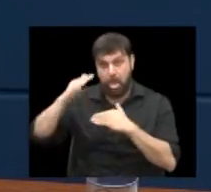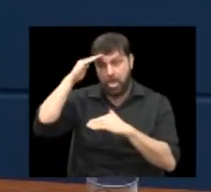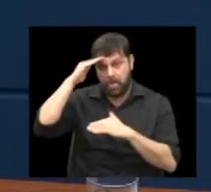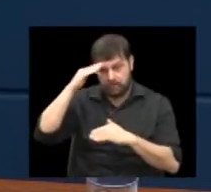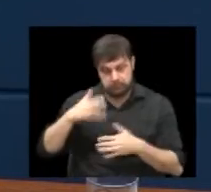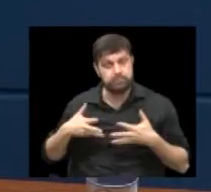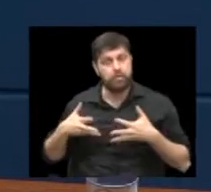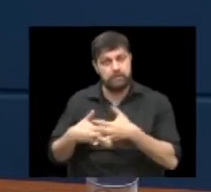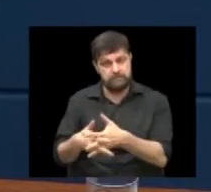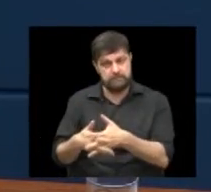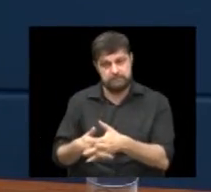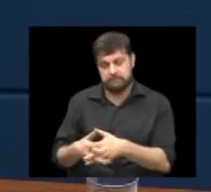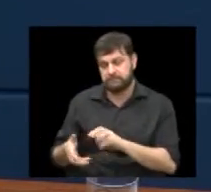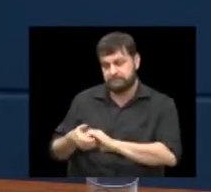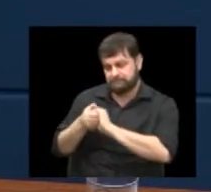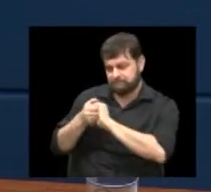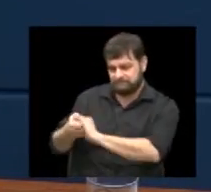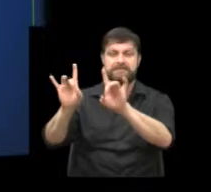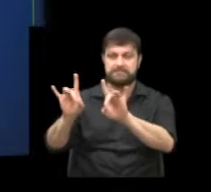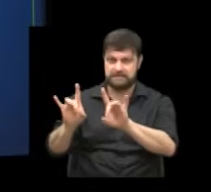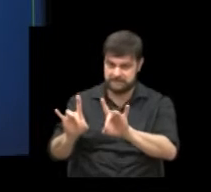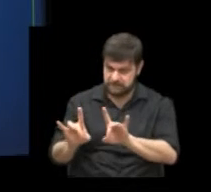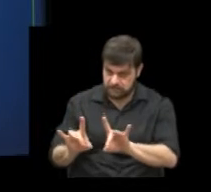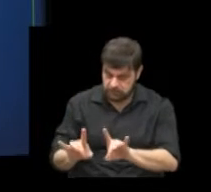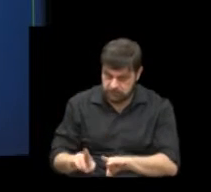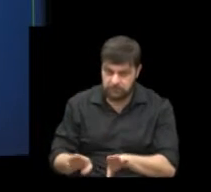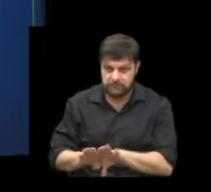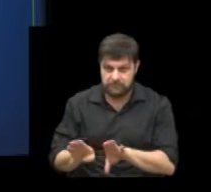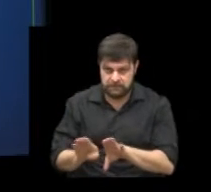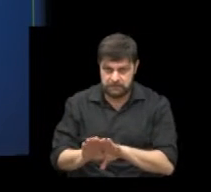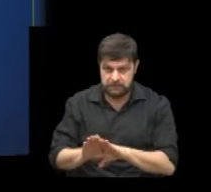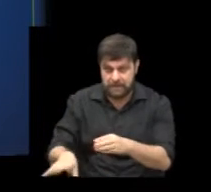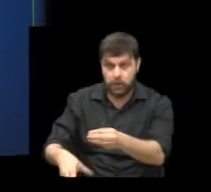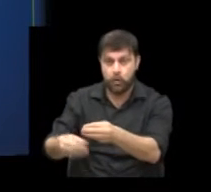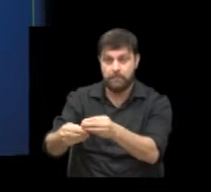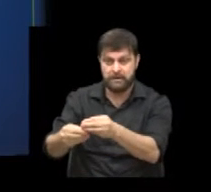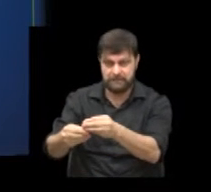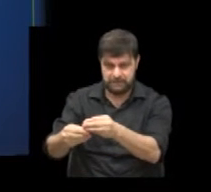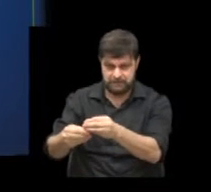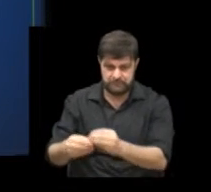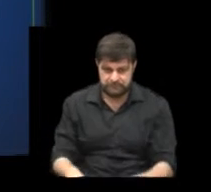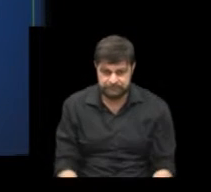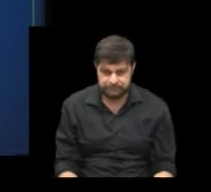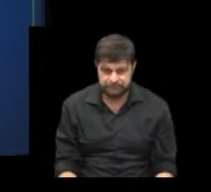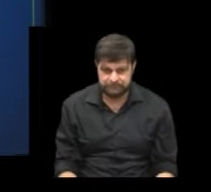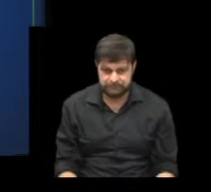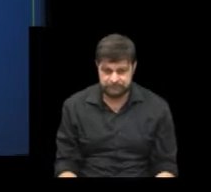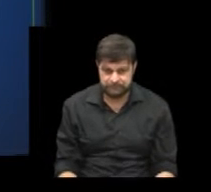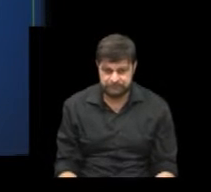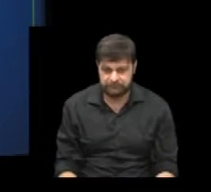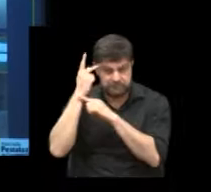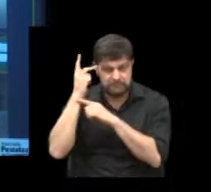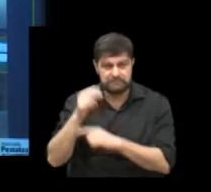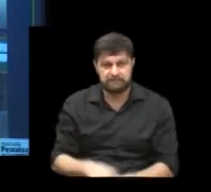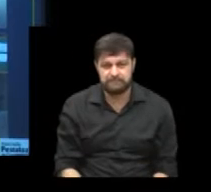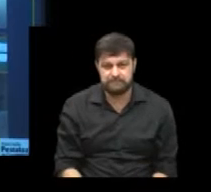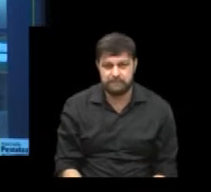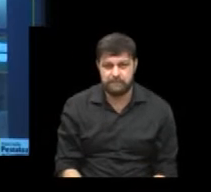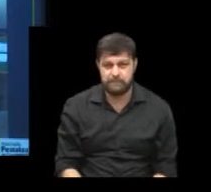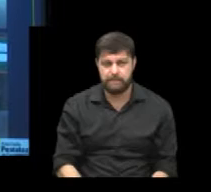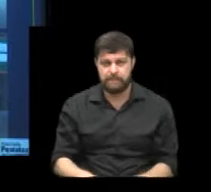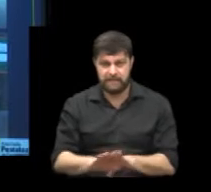diretora pedagógica da instituição apresentaram um balanço das atividades desenvolvidas nos últimos meses a